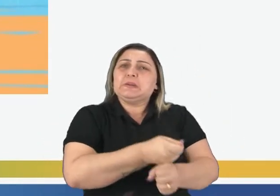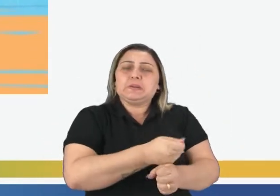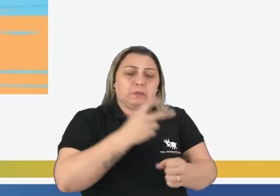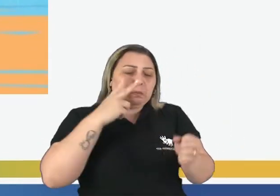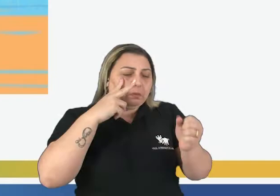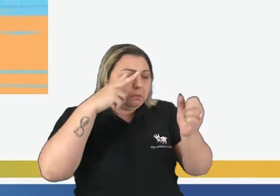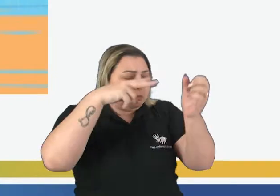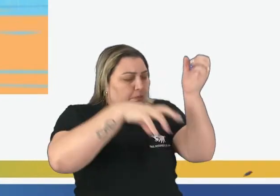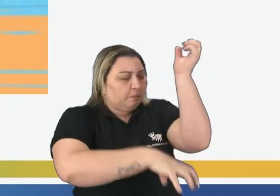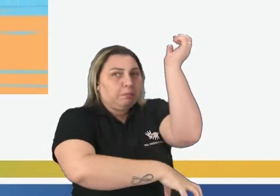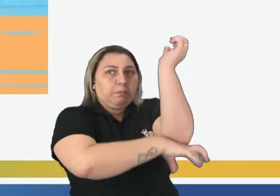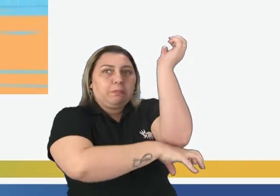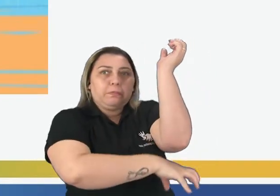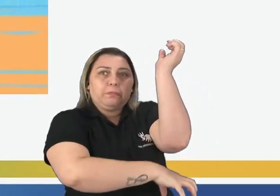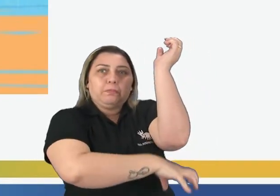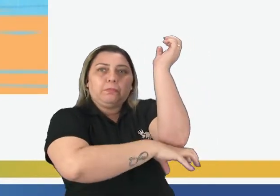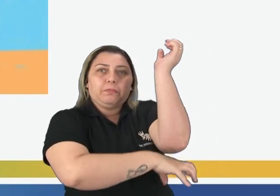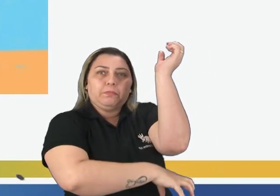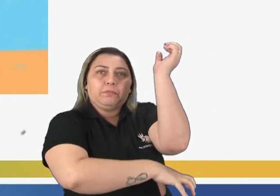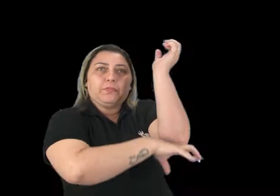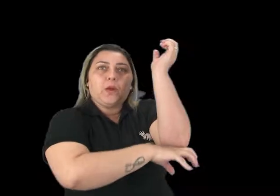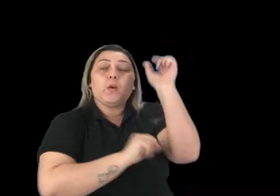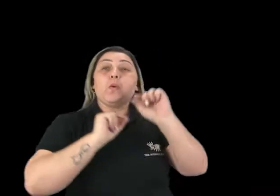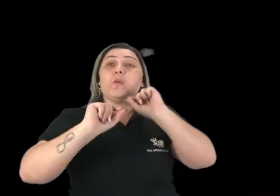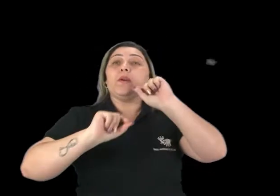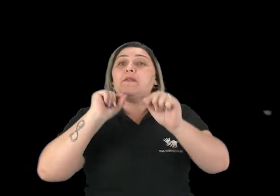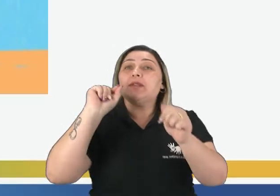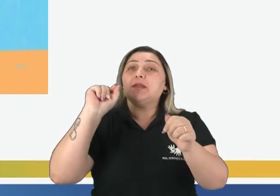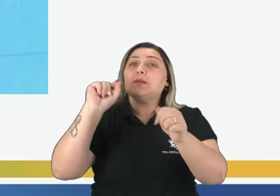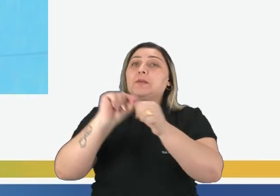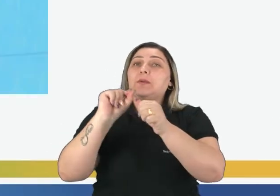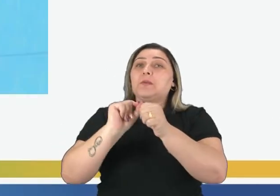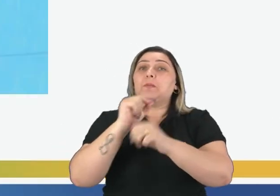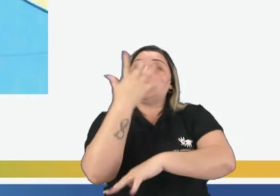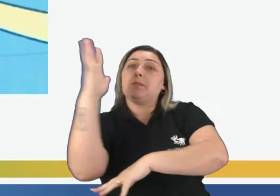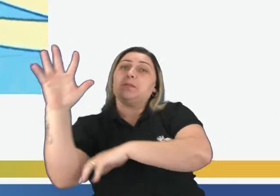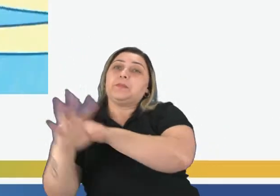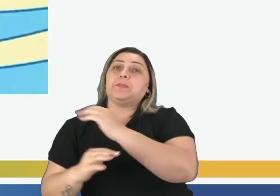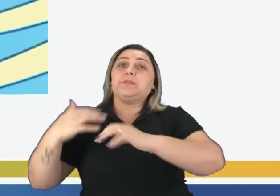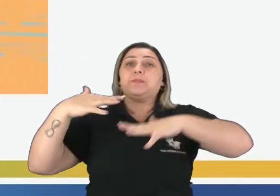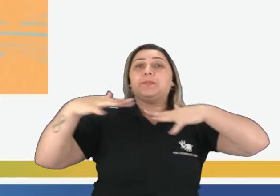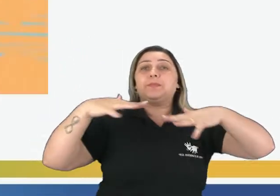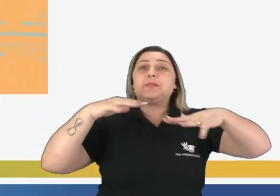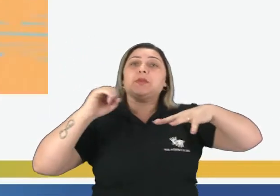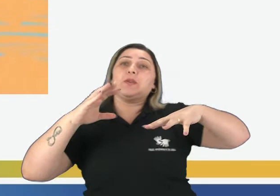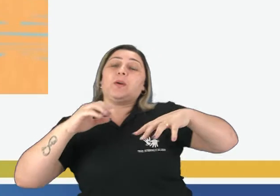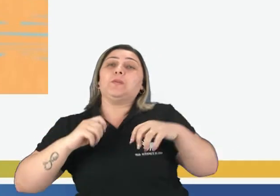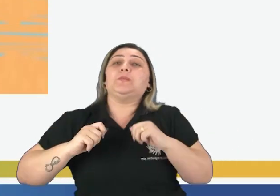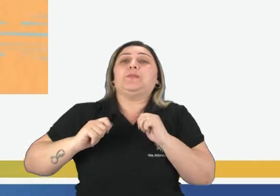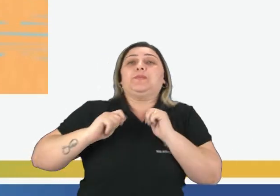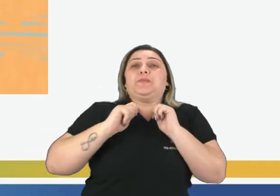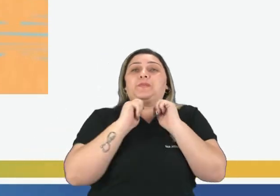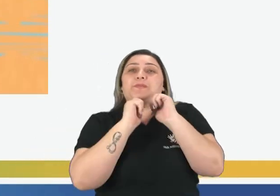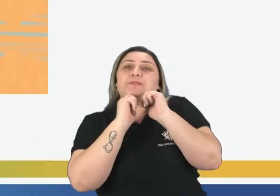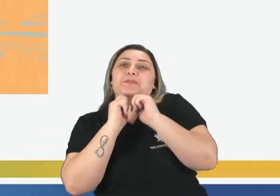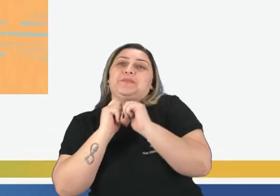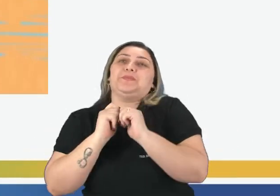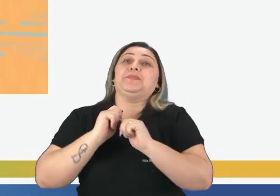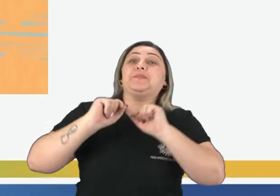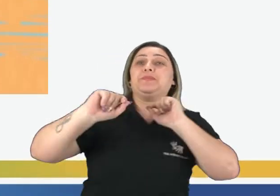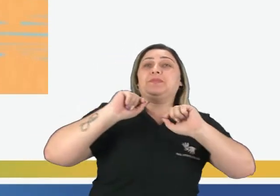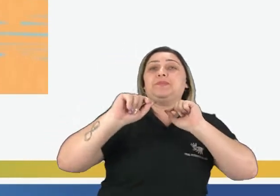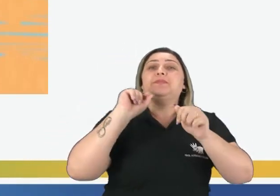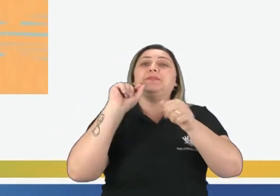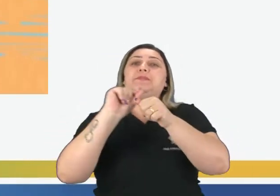pra baixo tinha um caule e uma raiz. O que fazer pra uma planta se mexer? Só dá pra requebrar ou girar um bambolê. O